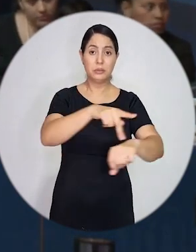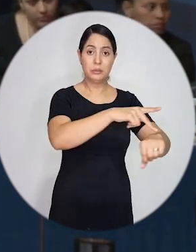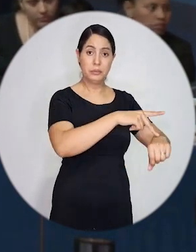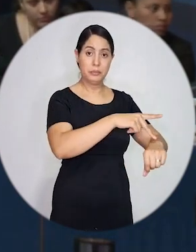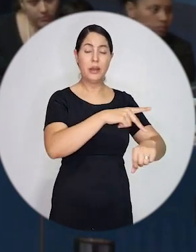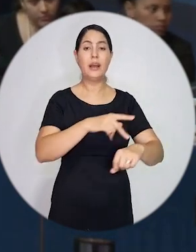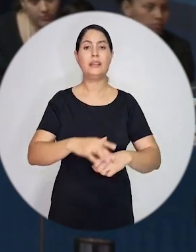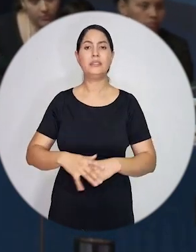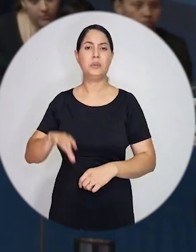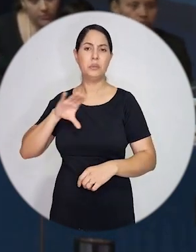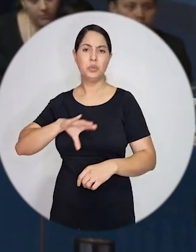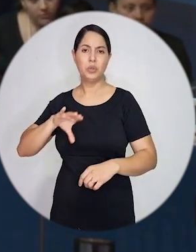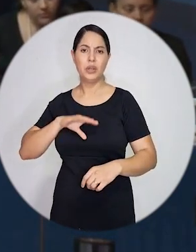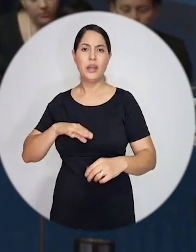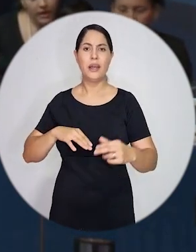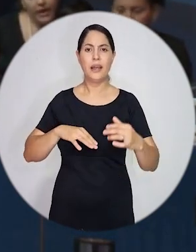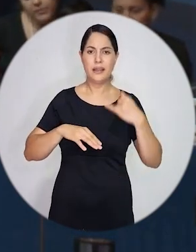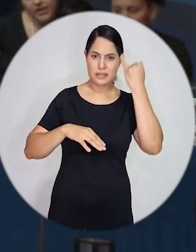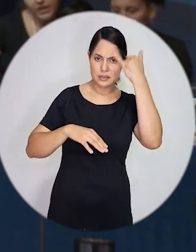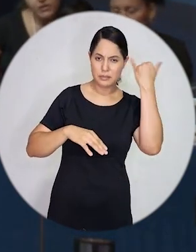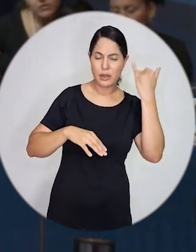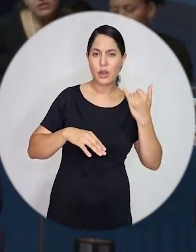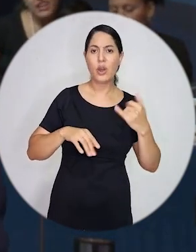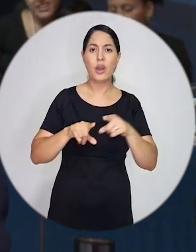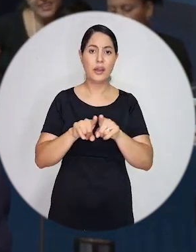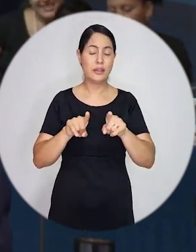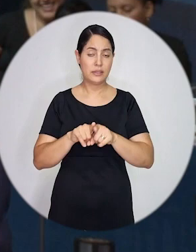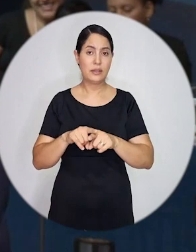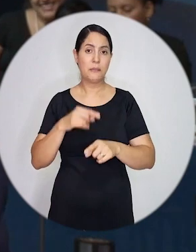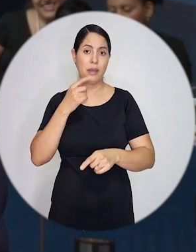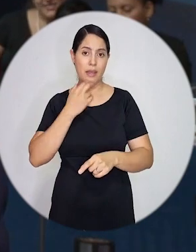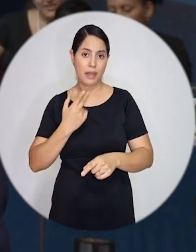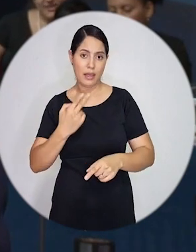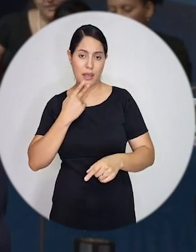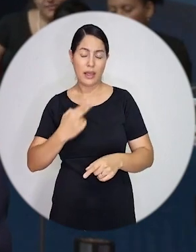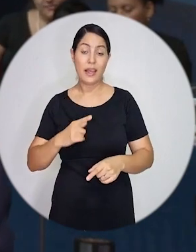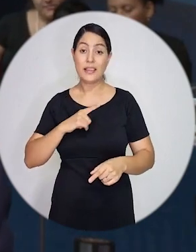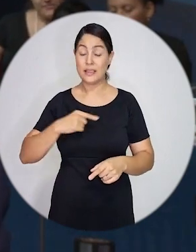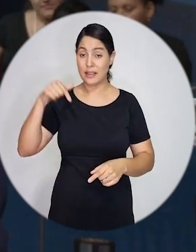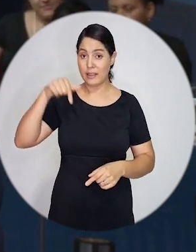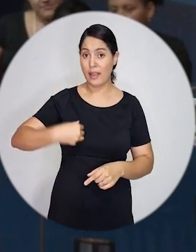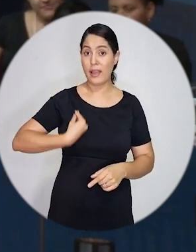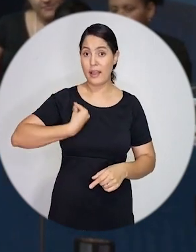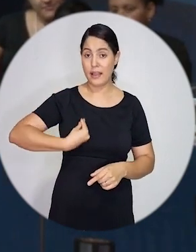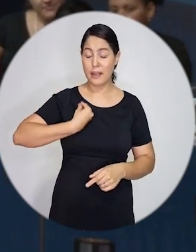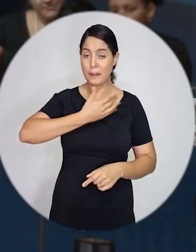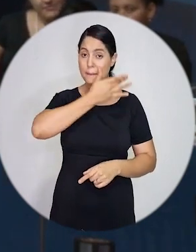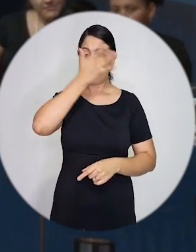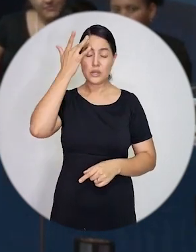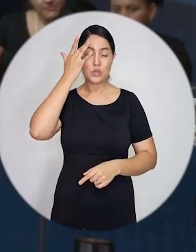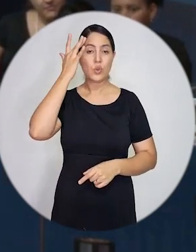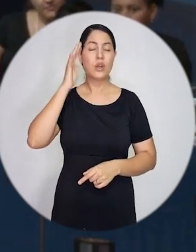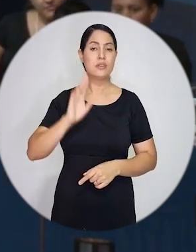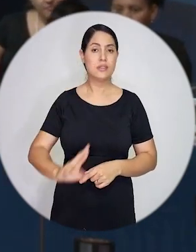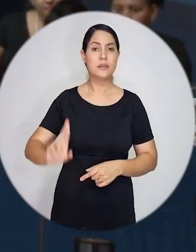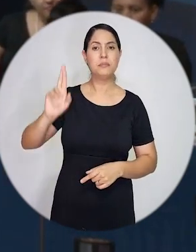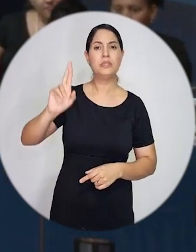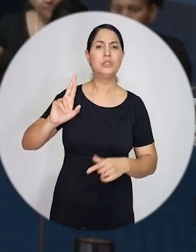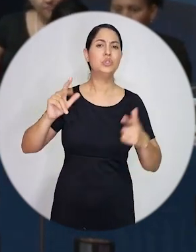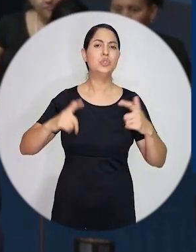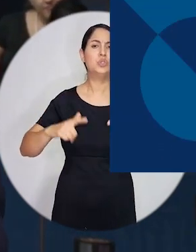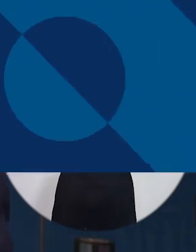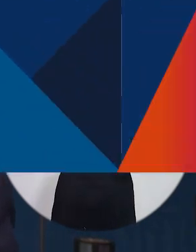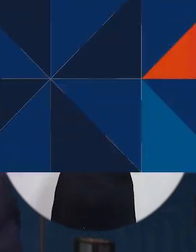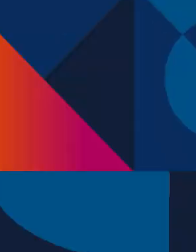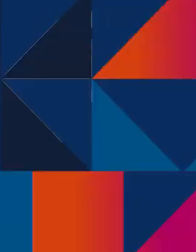de Advogados, dos países de língua portuguesa, espanhola, de países de língua inglesa. Não é? Temos aqui